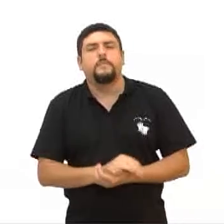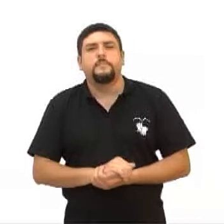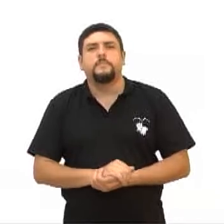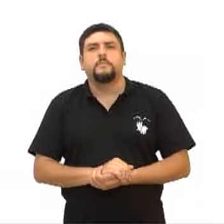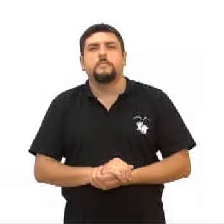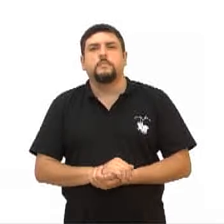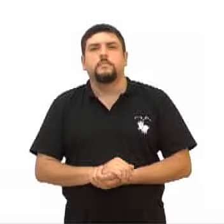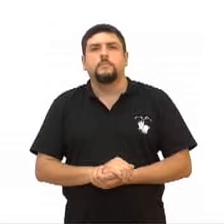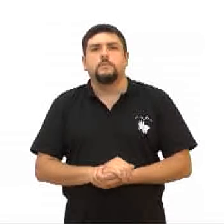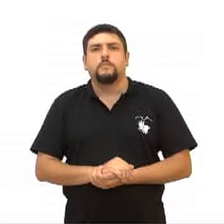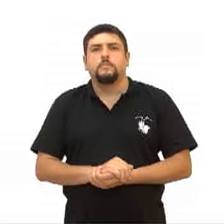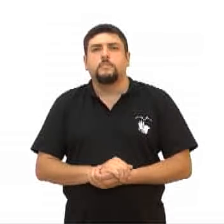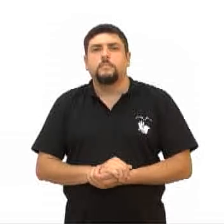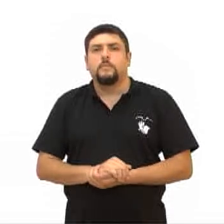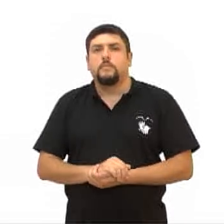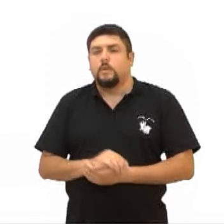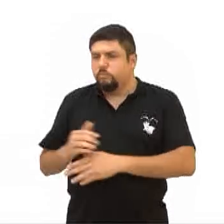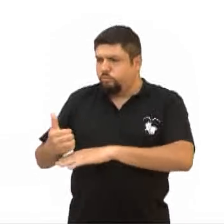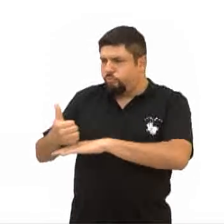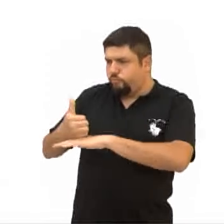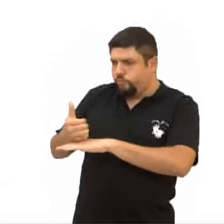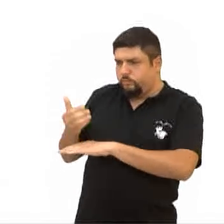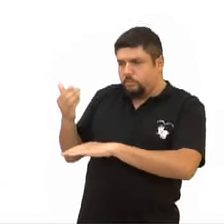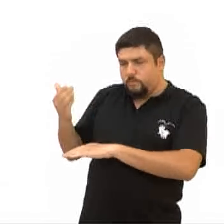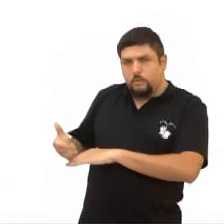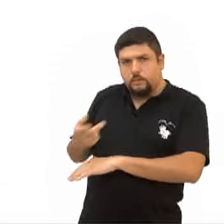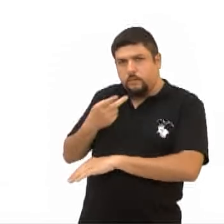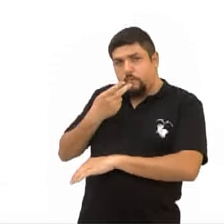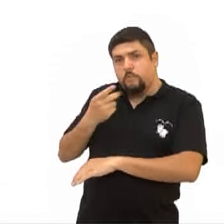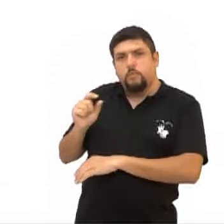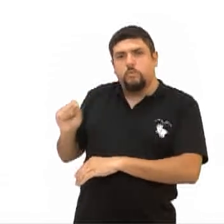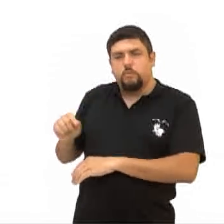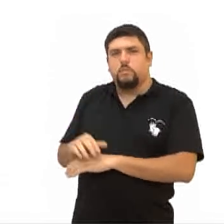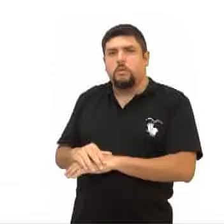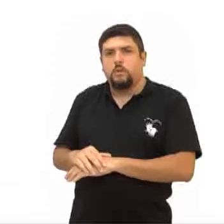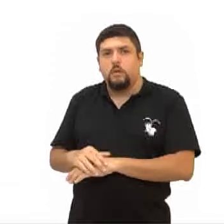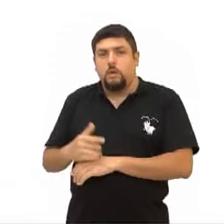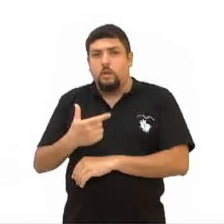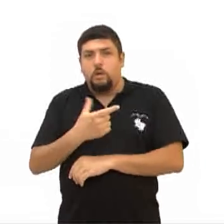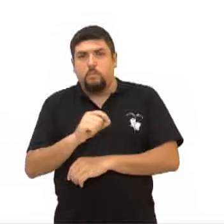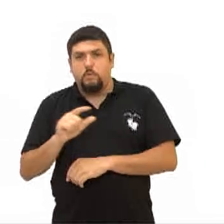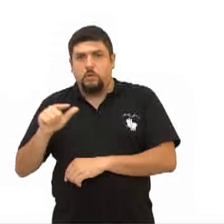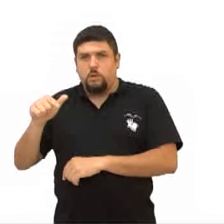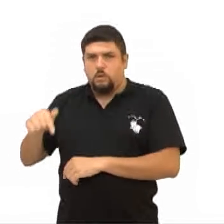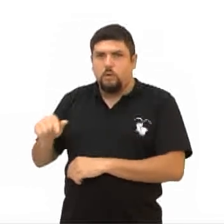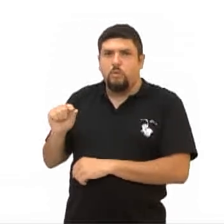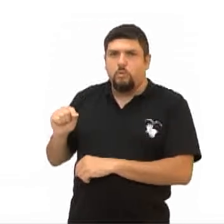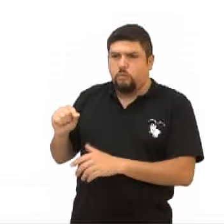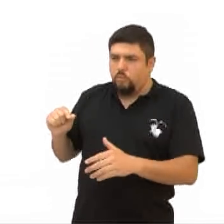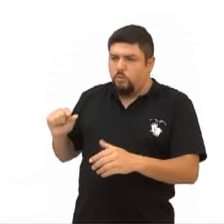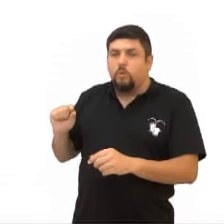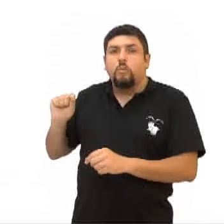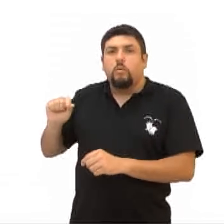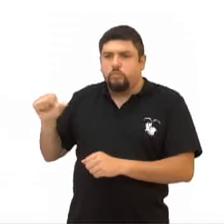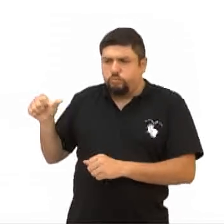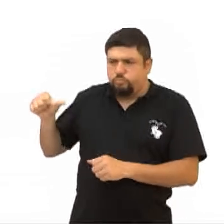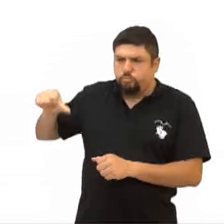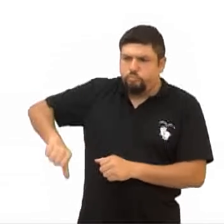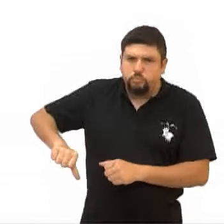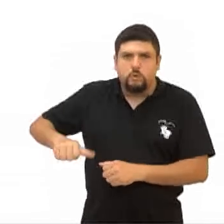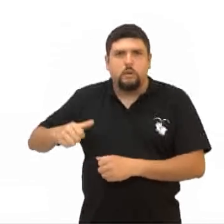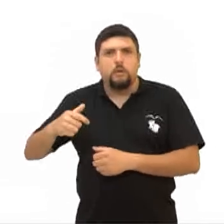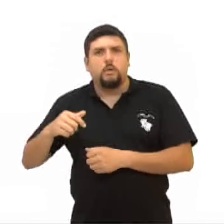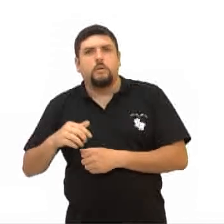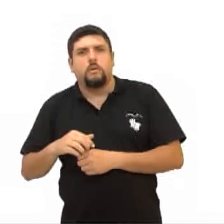Segundo o Rezende, a crise hídrica de 2017 teve agravamentos